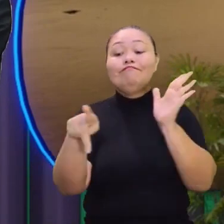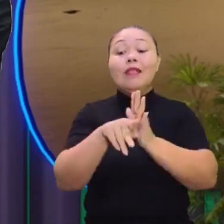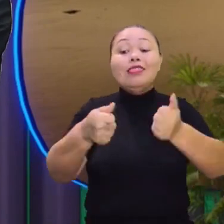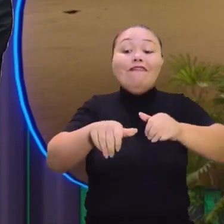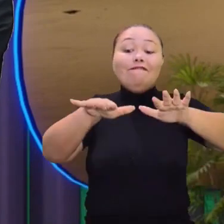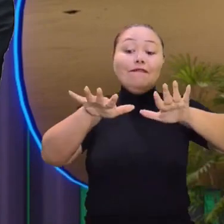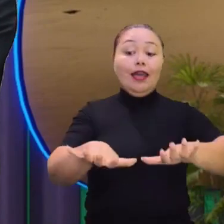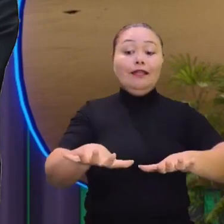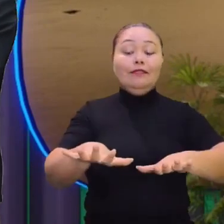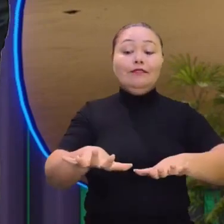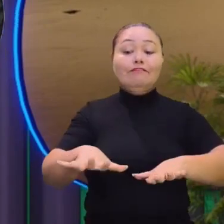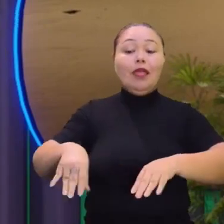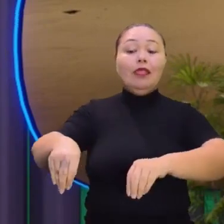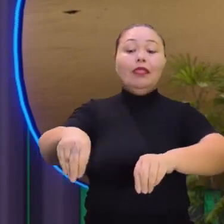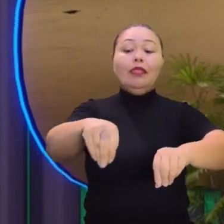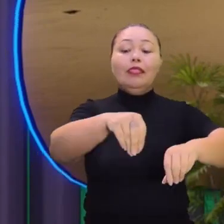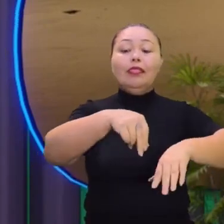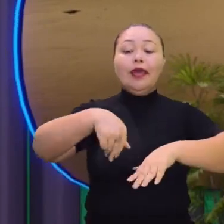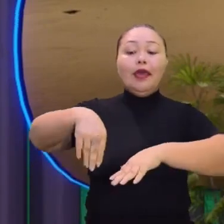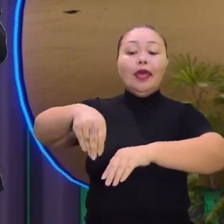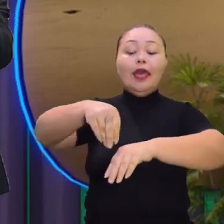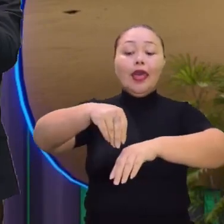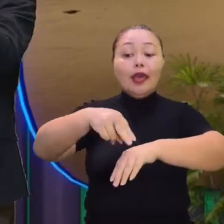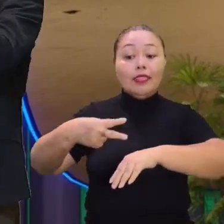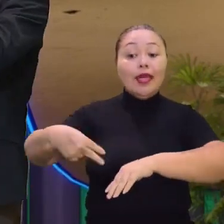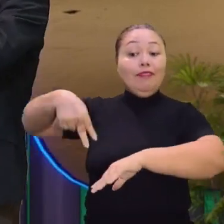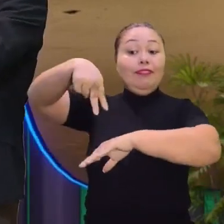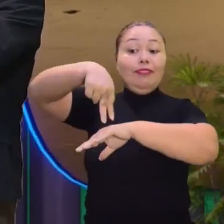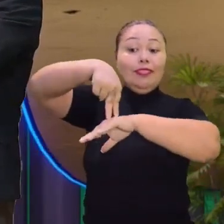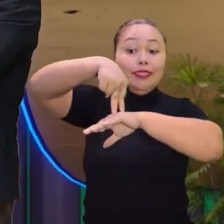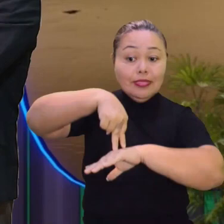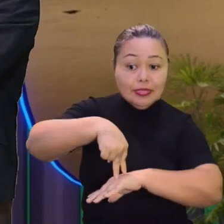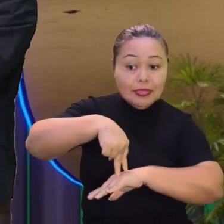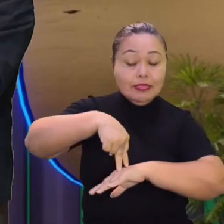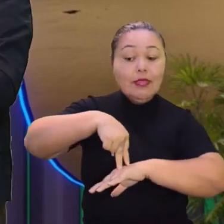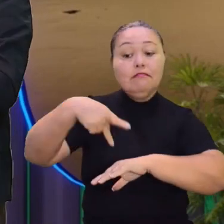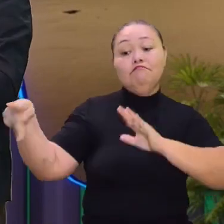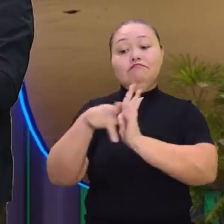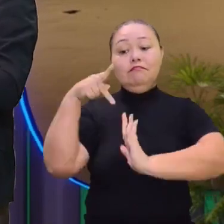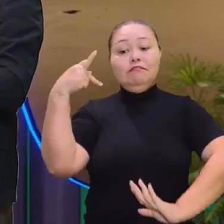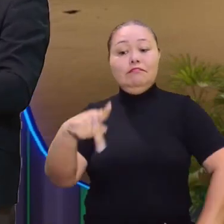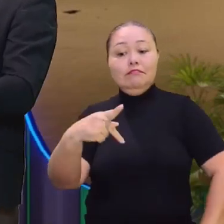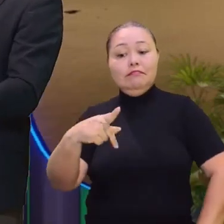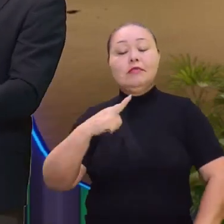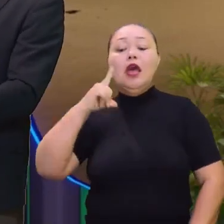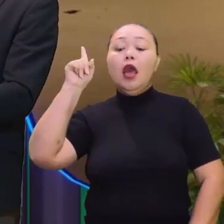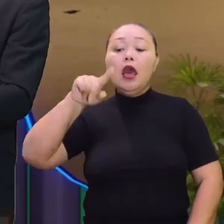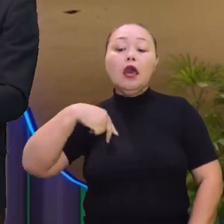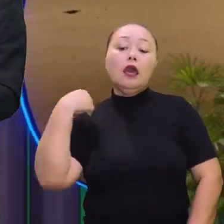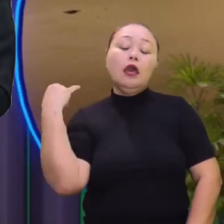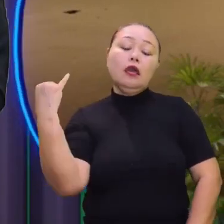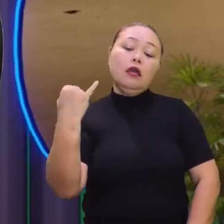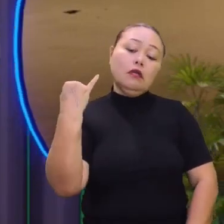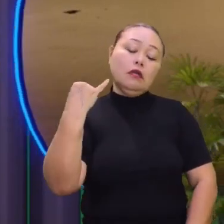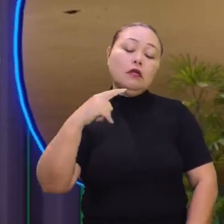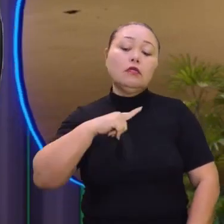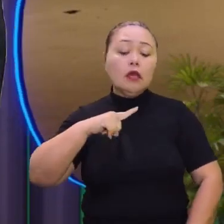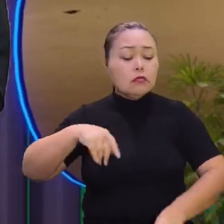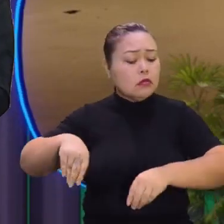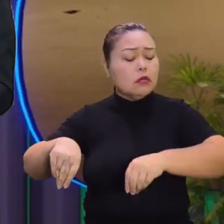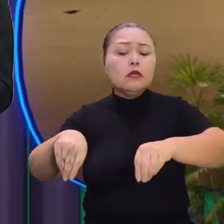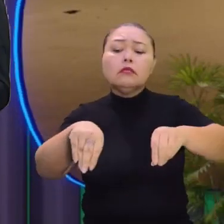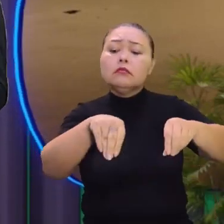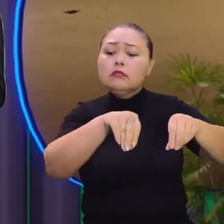está nela. Exatamente. Quem a possui. Então, isso foi primordial para que muito das